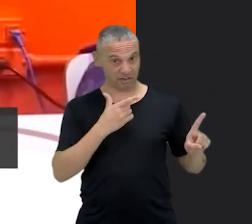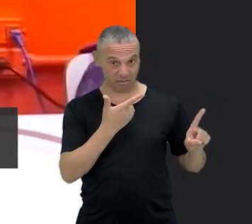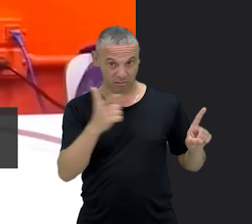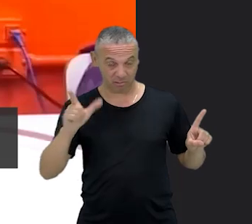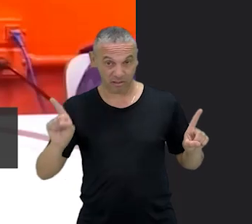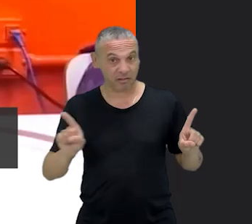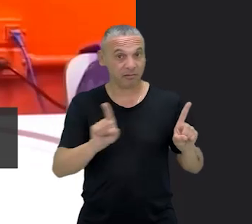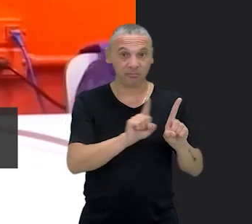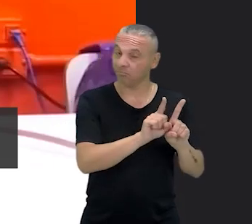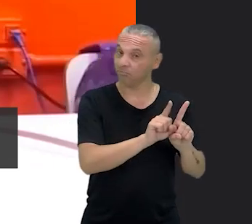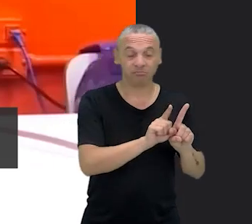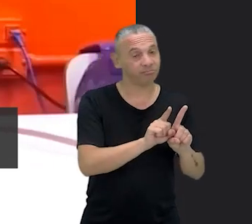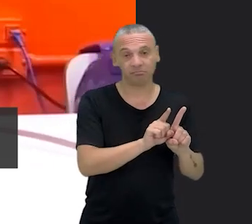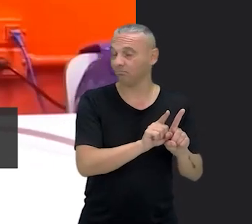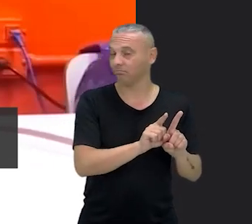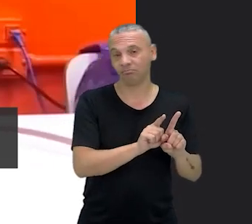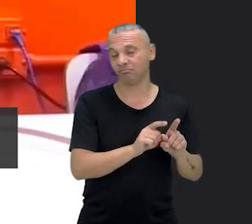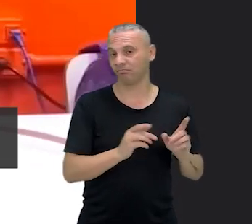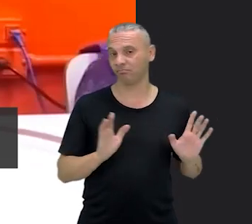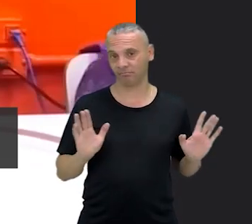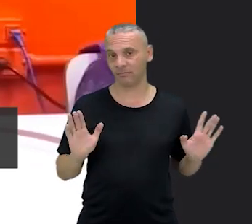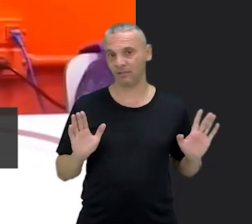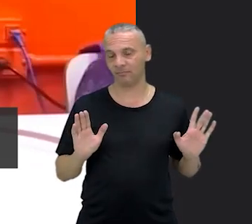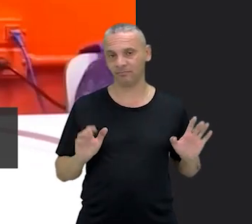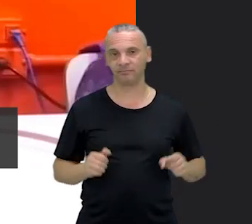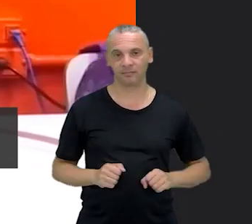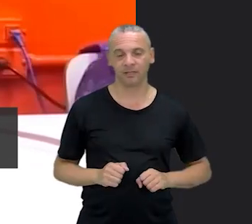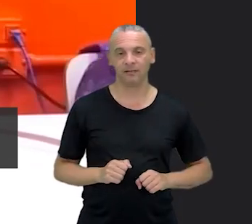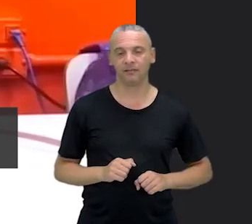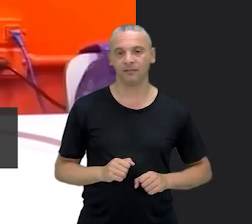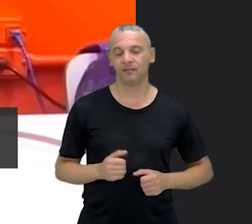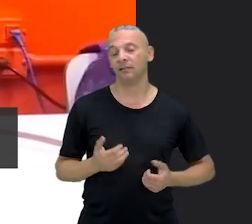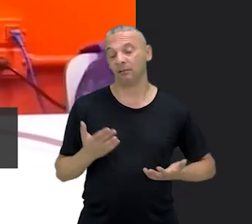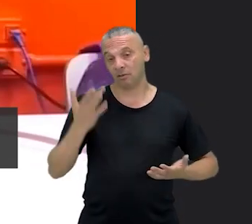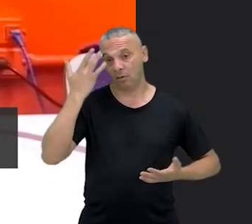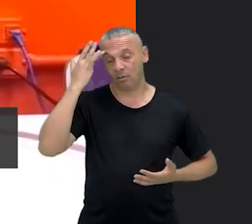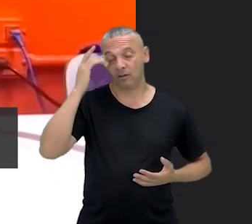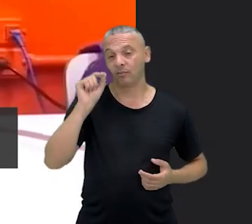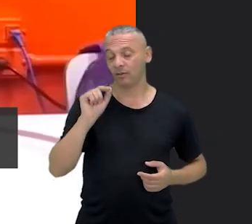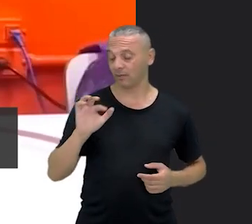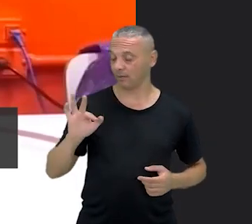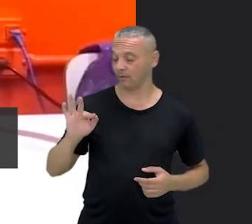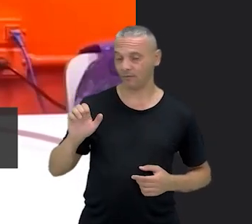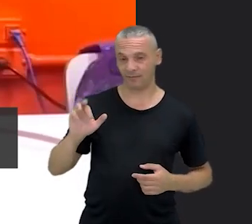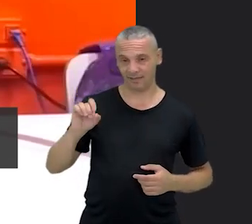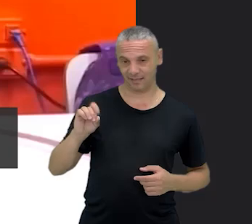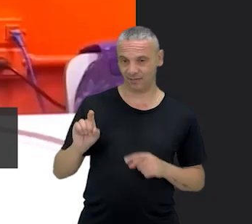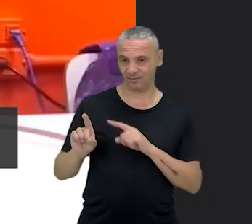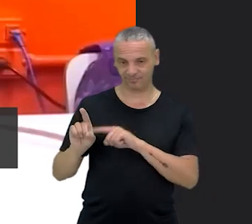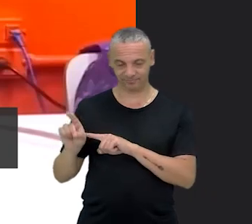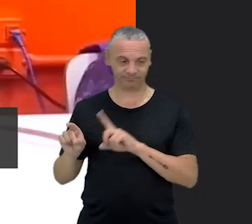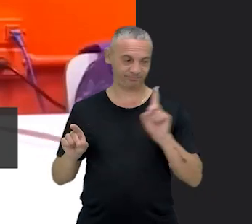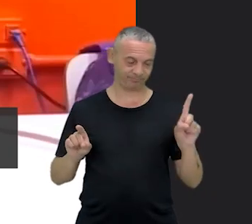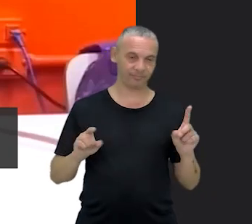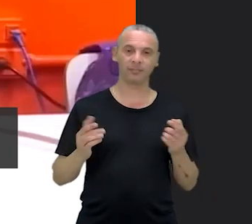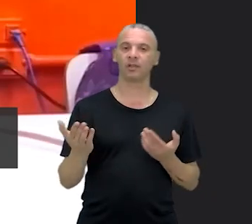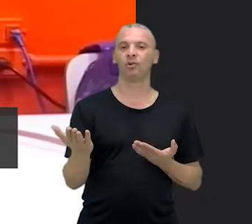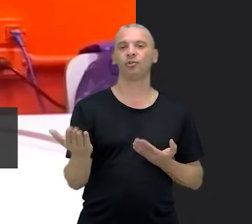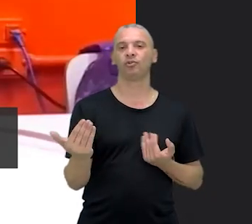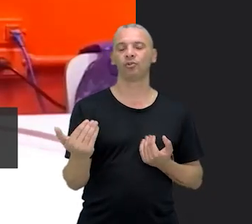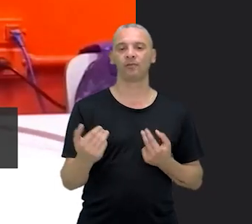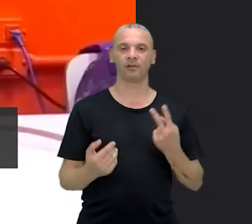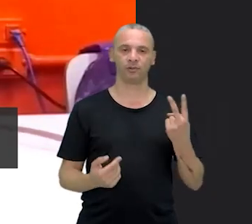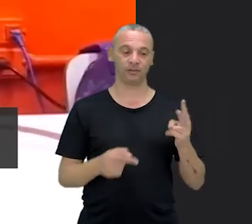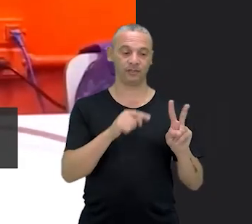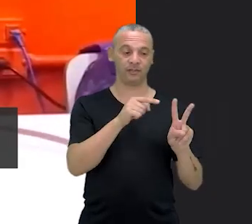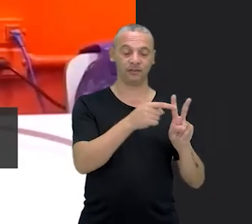pagar, virar as costas e não olhar para trás, né? Eu acho assim, eles são jovens, muito jovens. A Aurélia